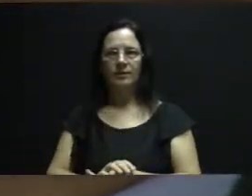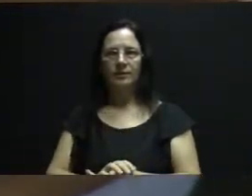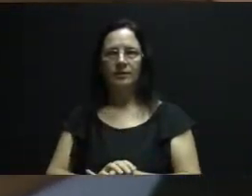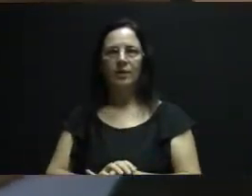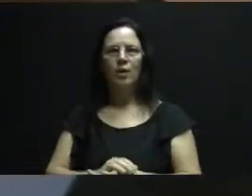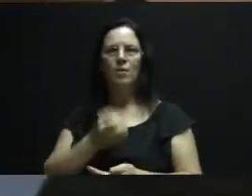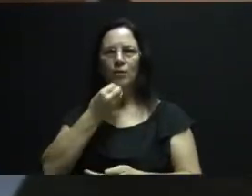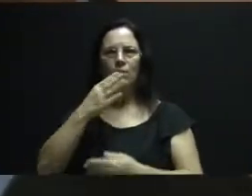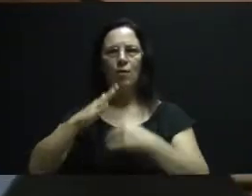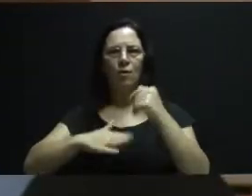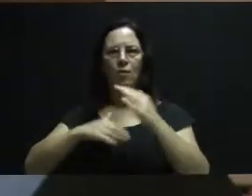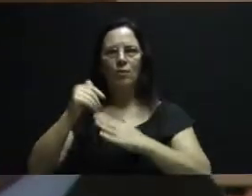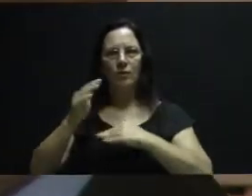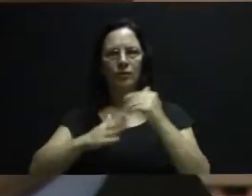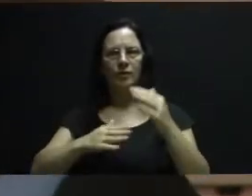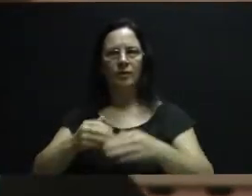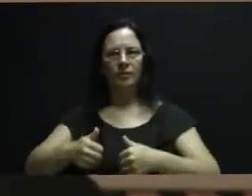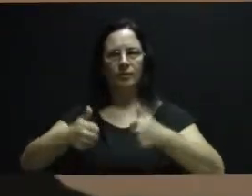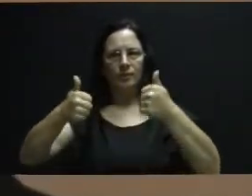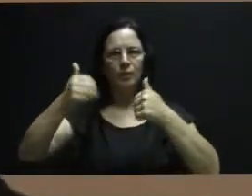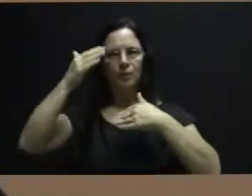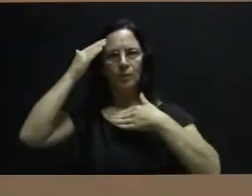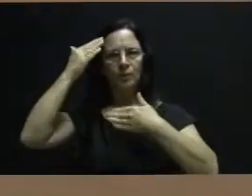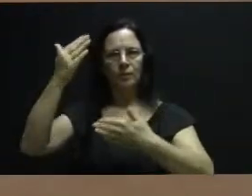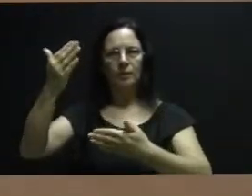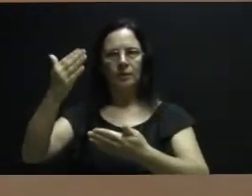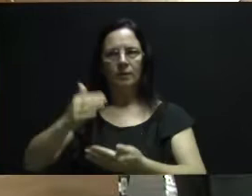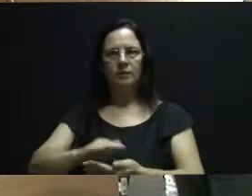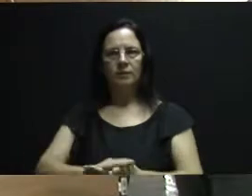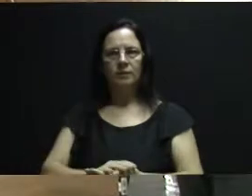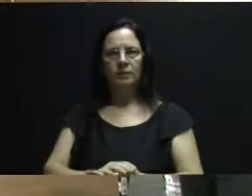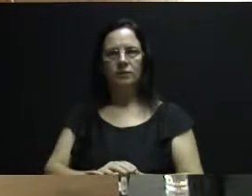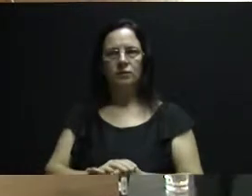excelente profissional e um grande homem que é. Muito obrigado, gente.